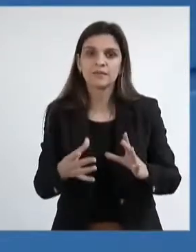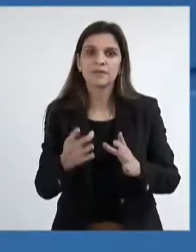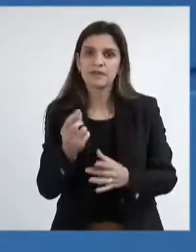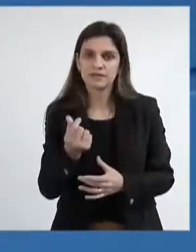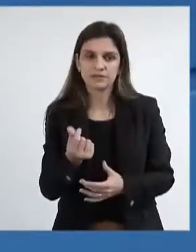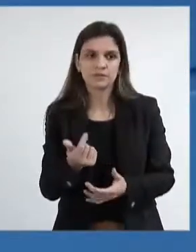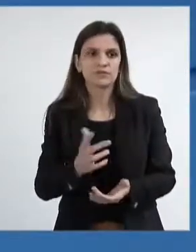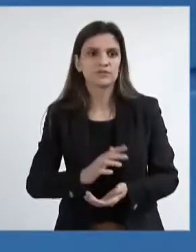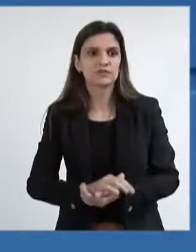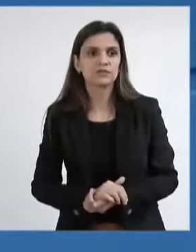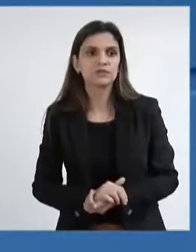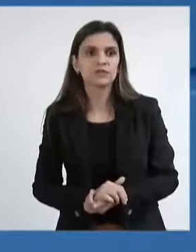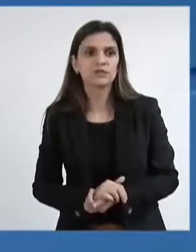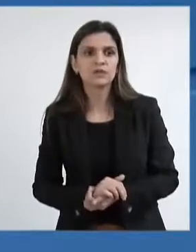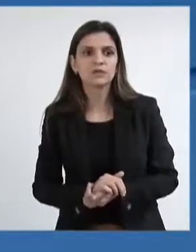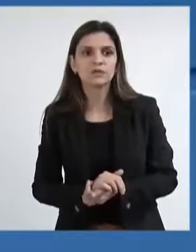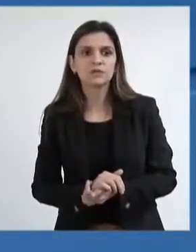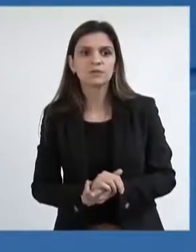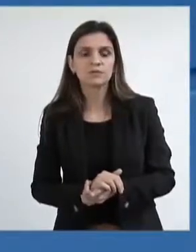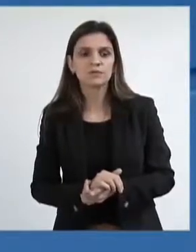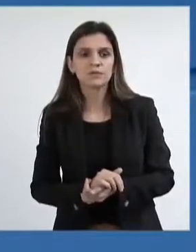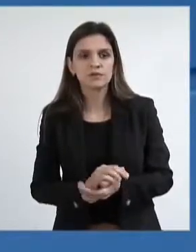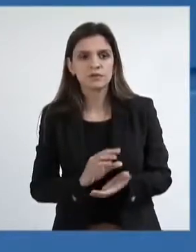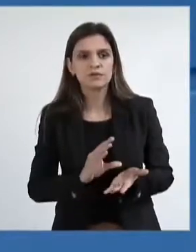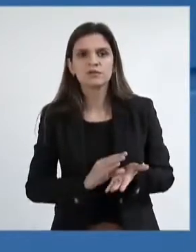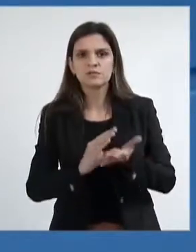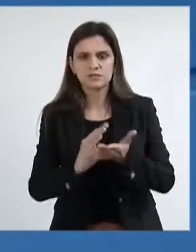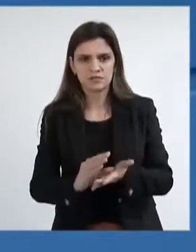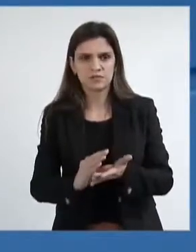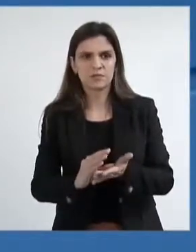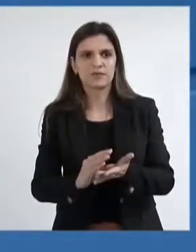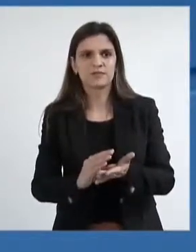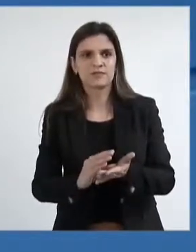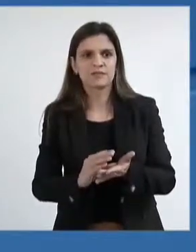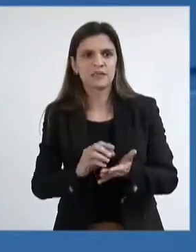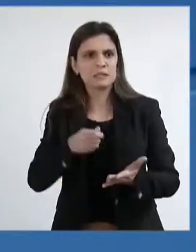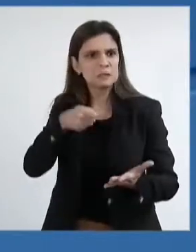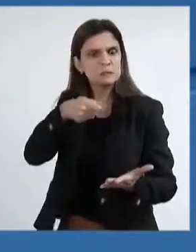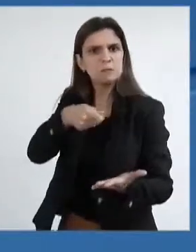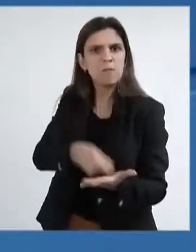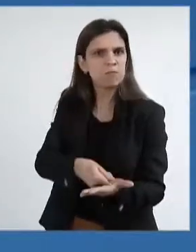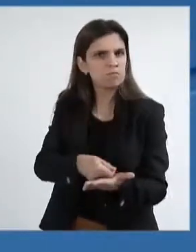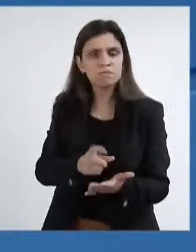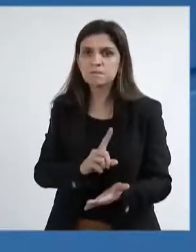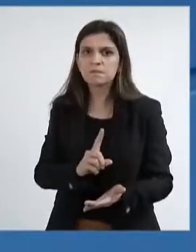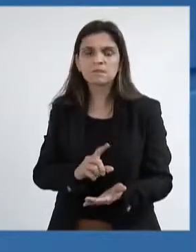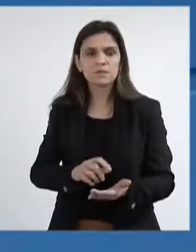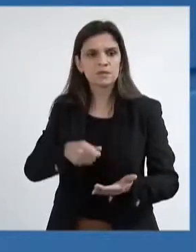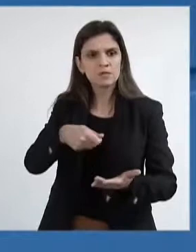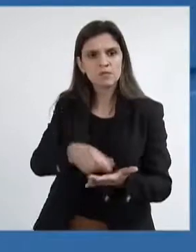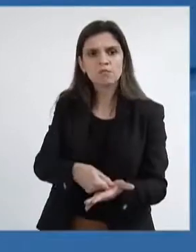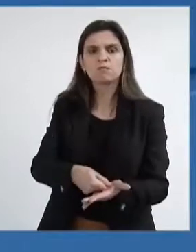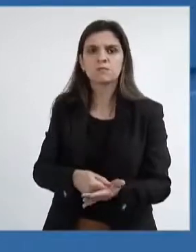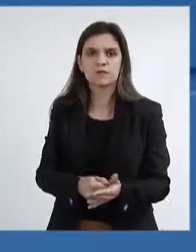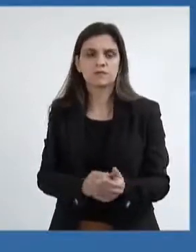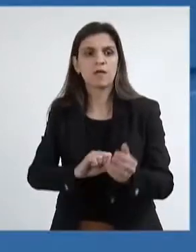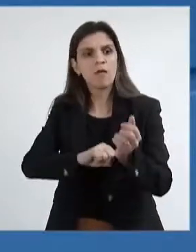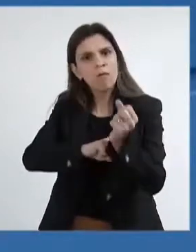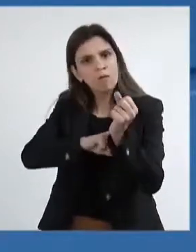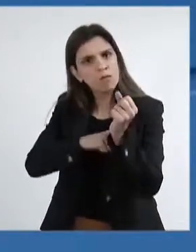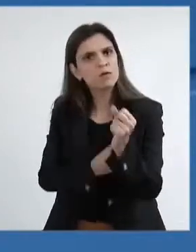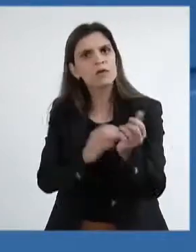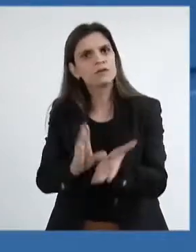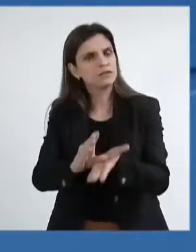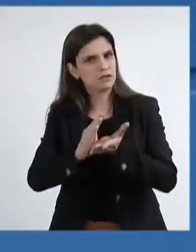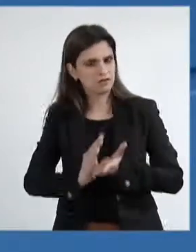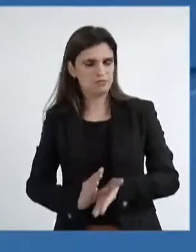ela atinge principalmente as emendas não impositivas, por isso que, na verdade, é um bloqueio de recursos das emendas, não